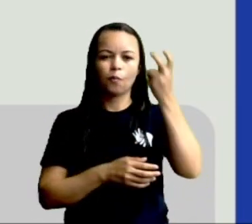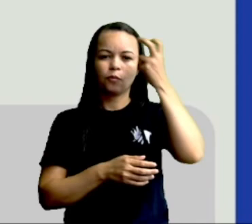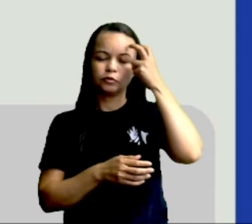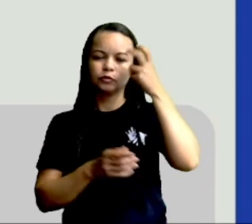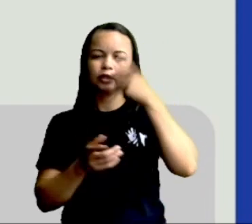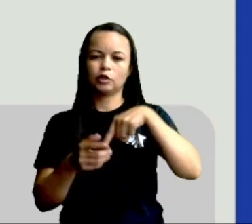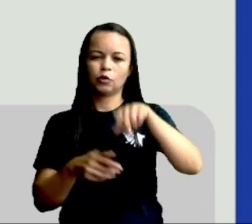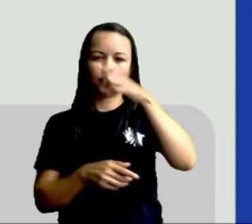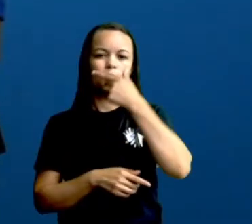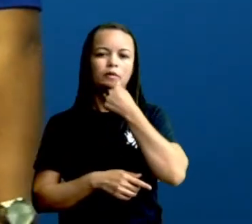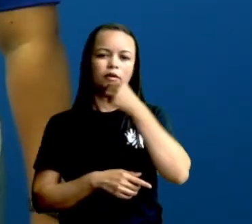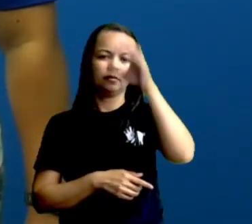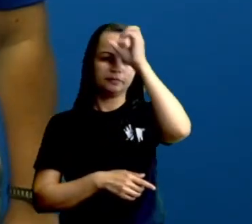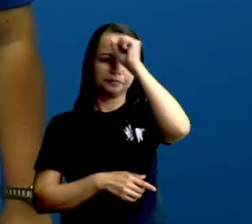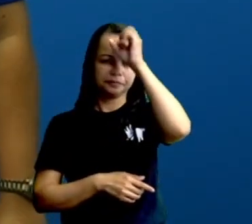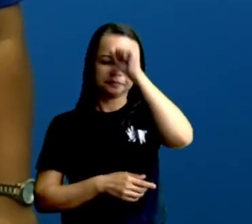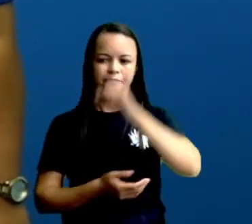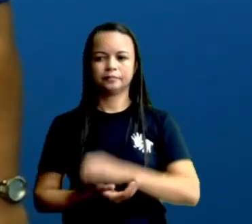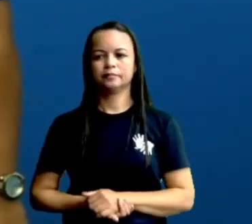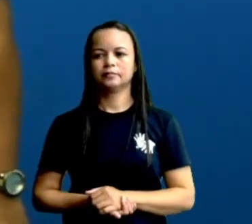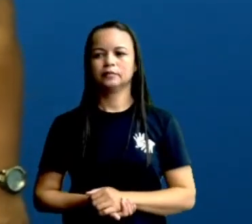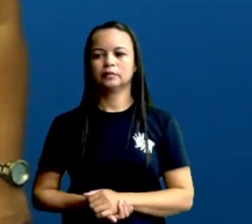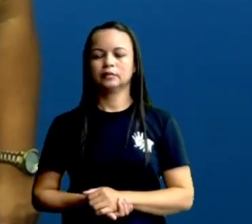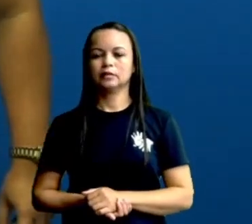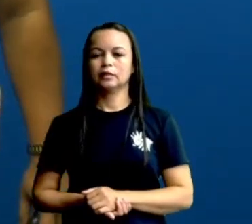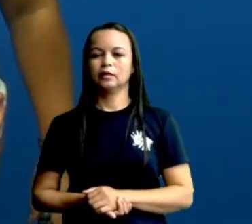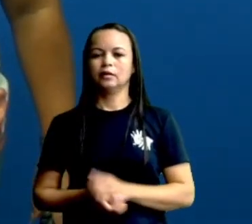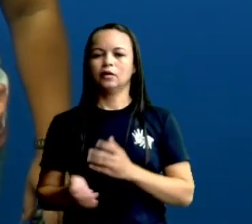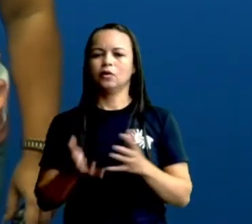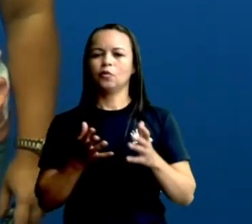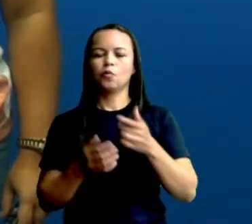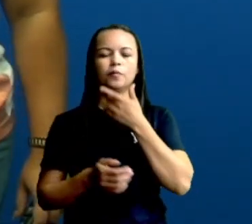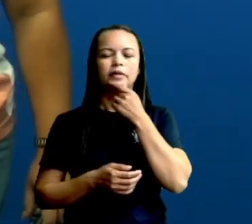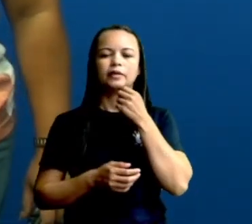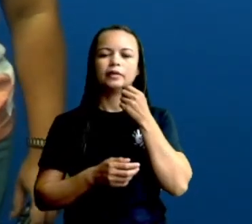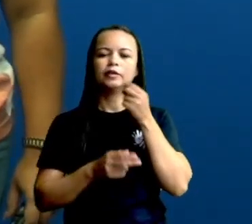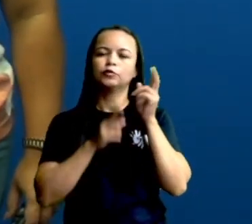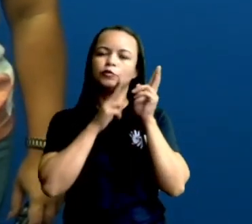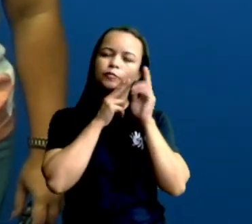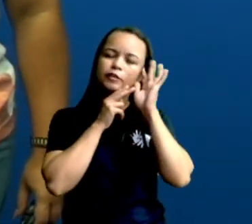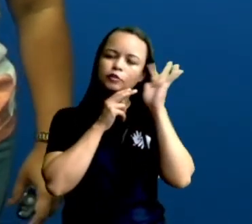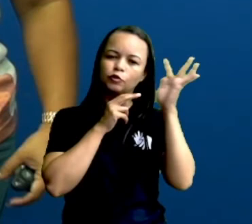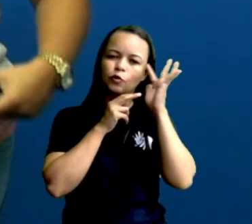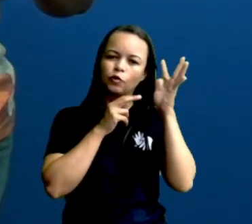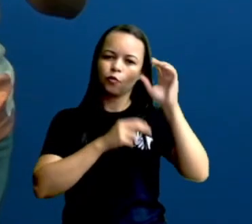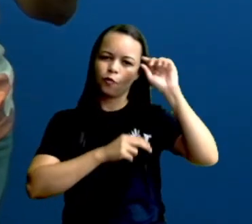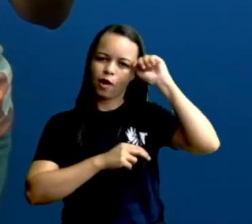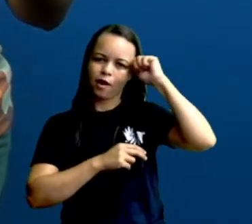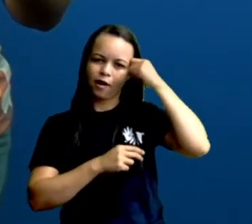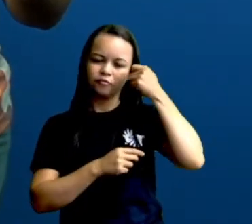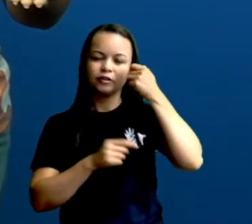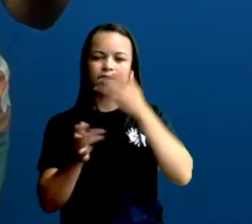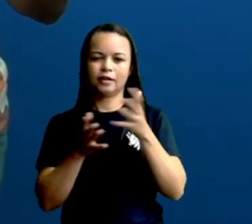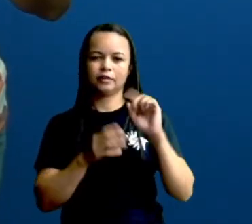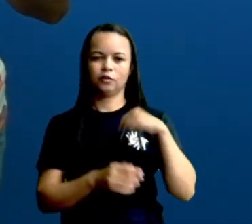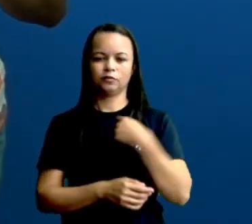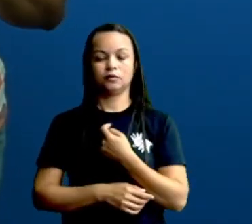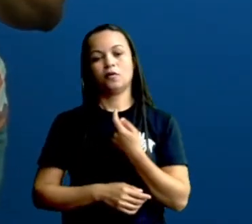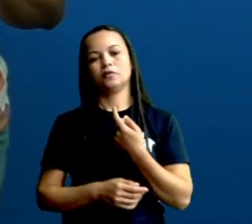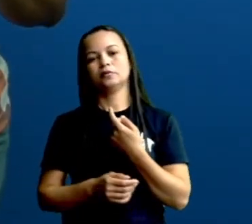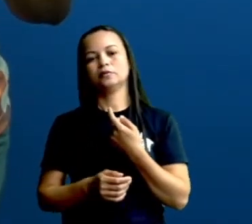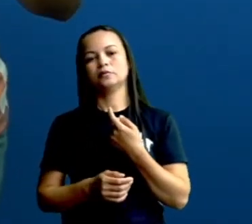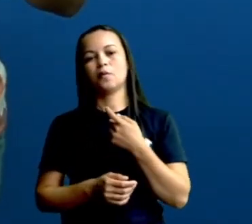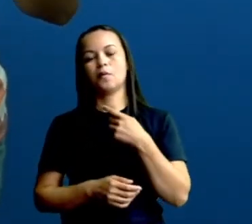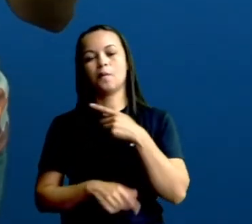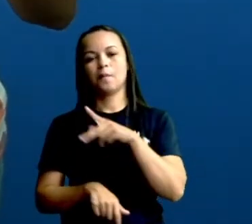aprendendo em casa cê sonhou vem com a África Quem lembra dessa história que é o nosso país e